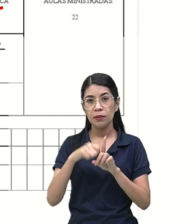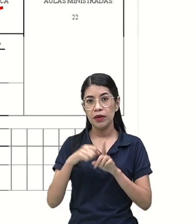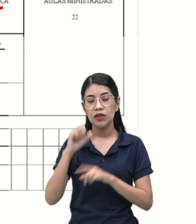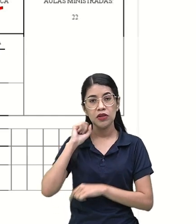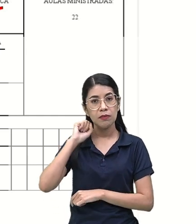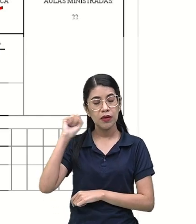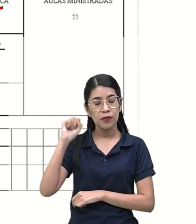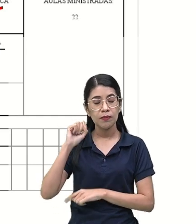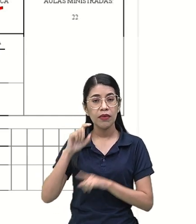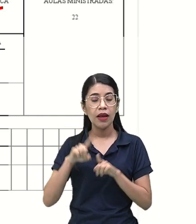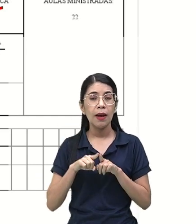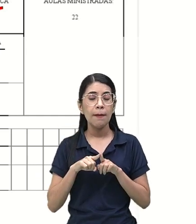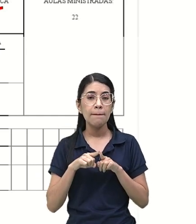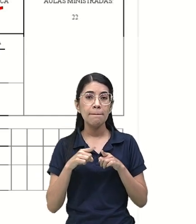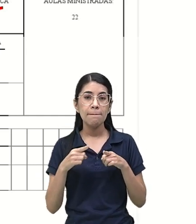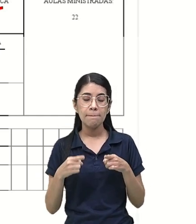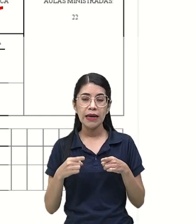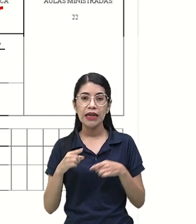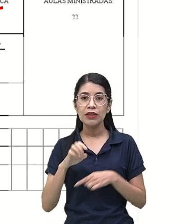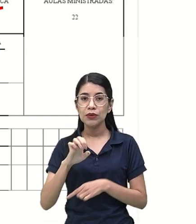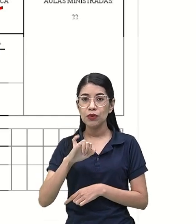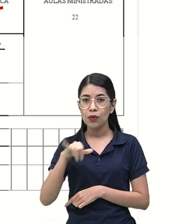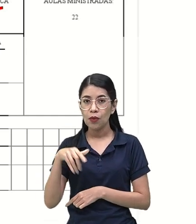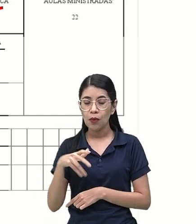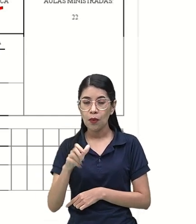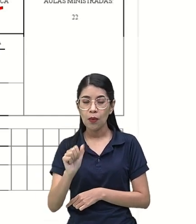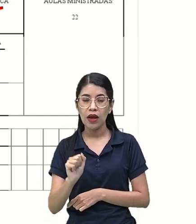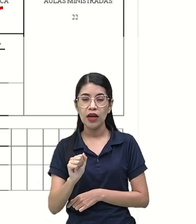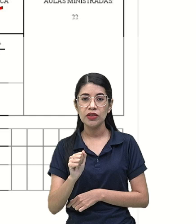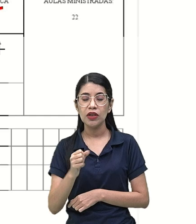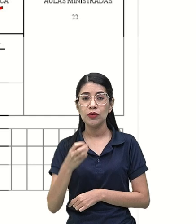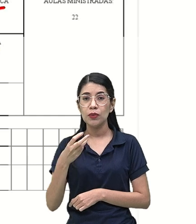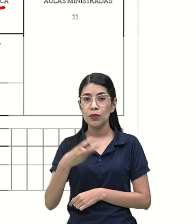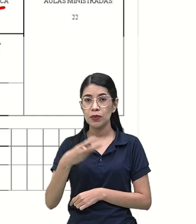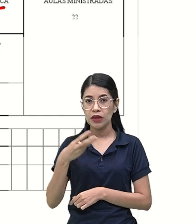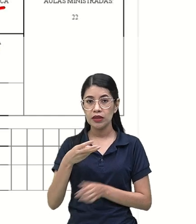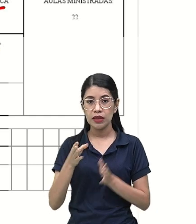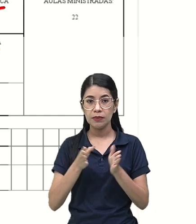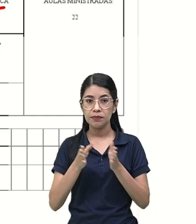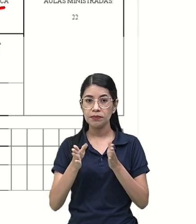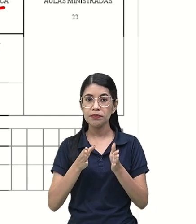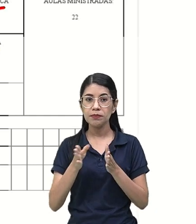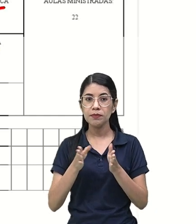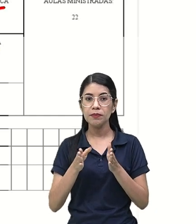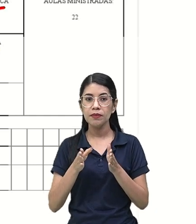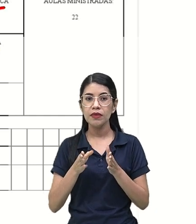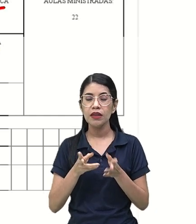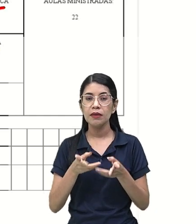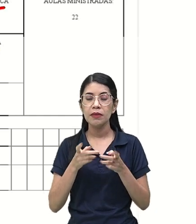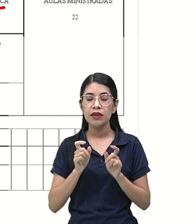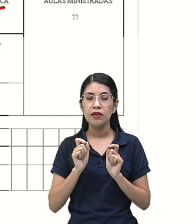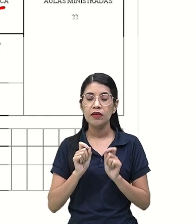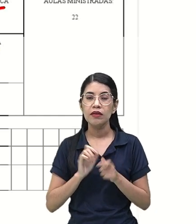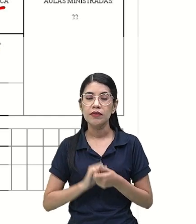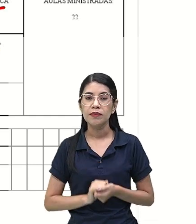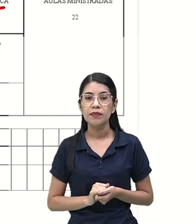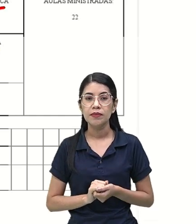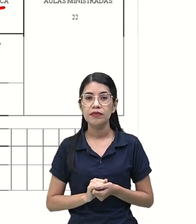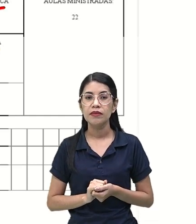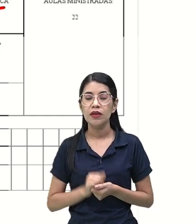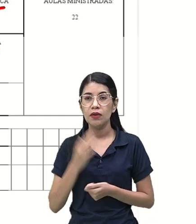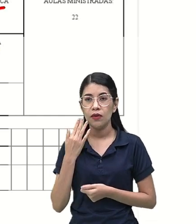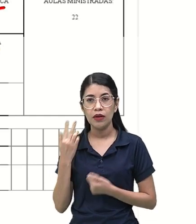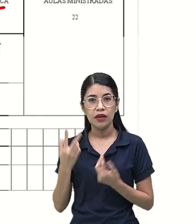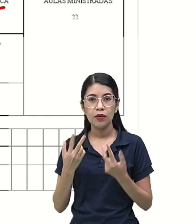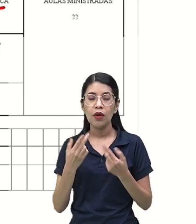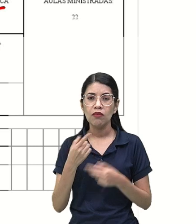abril, na EJA, do terceiro segmento, aqui, olha, tá bom? Vocês vão preencher, ó, o terceiro segmento.